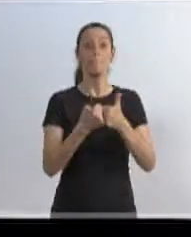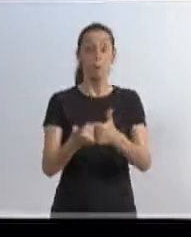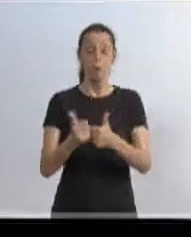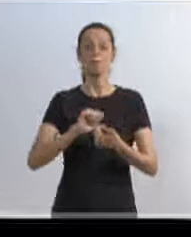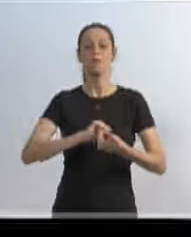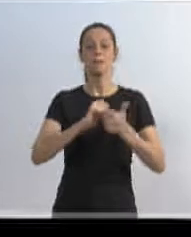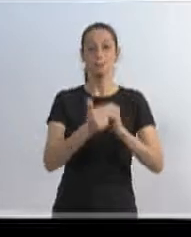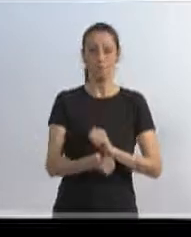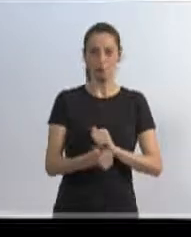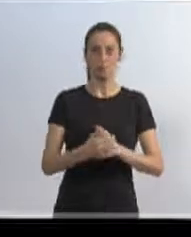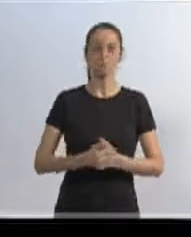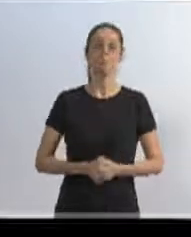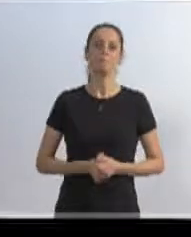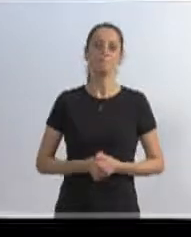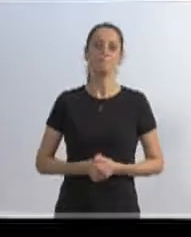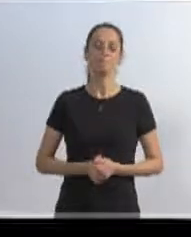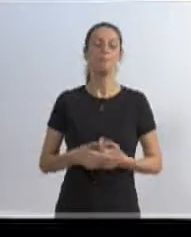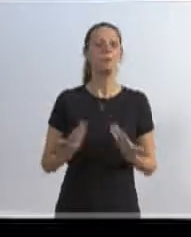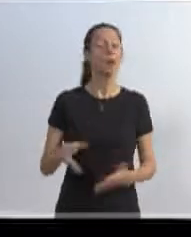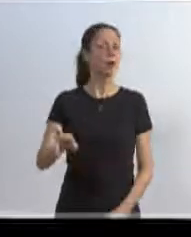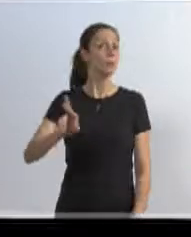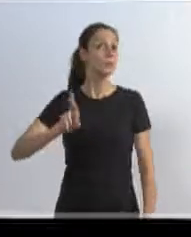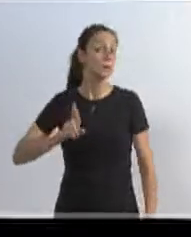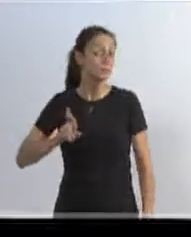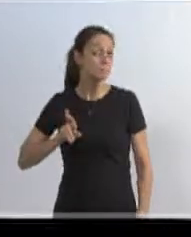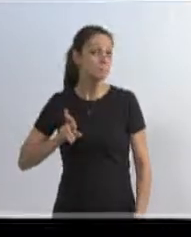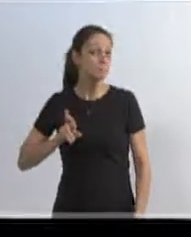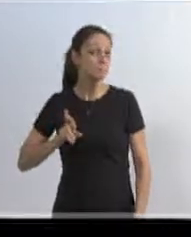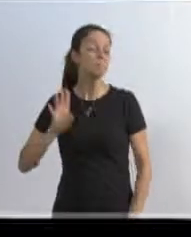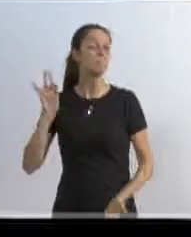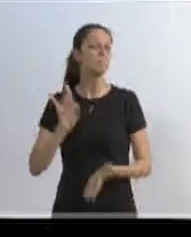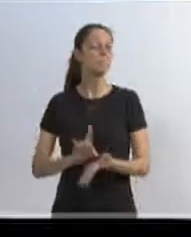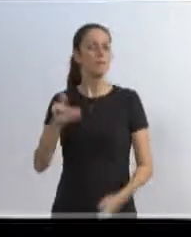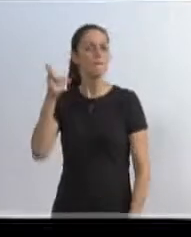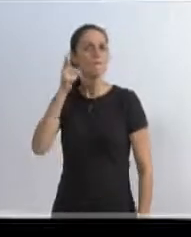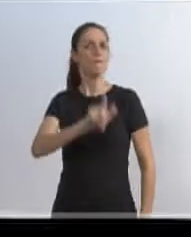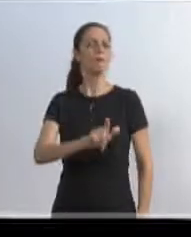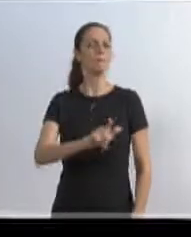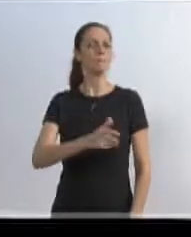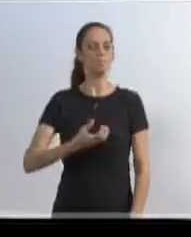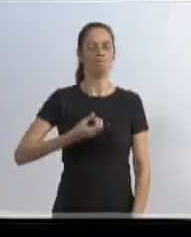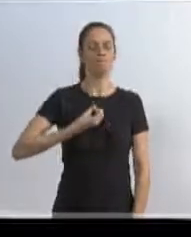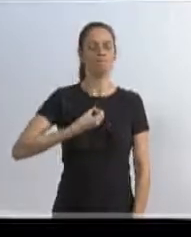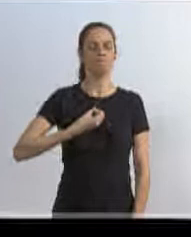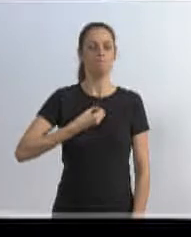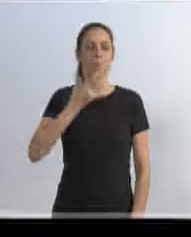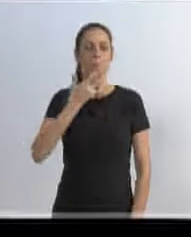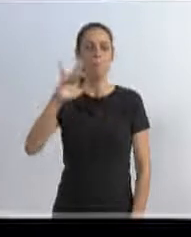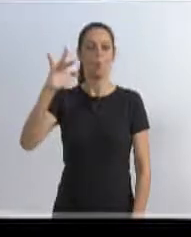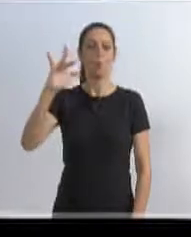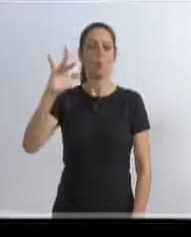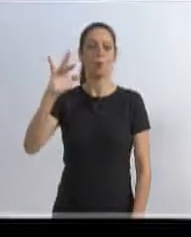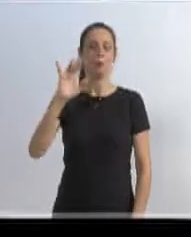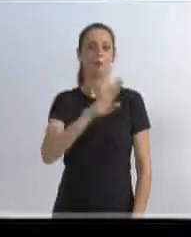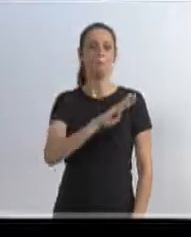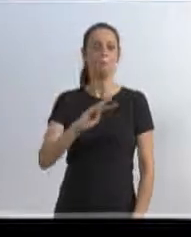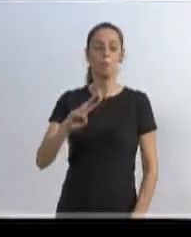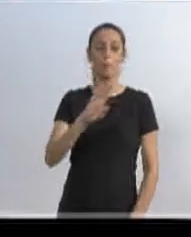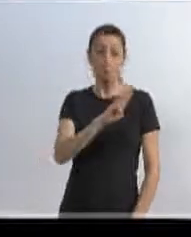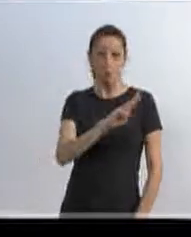esporte. O que resulta em nessa conquista que tanto orgulha a nossa cidade. Gostaria